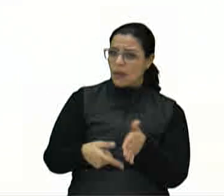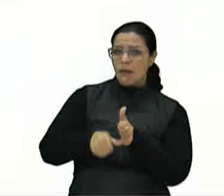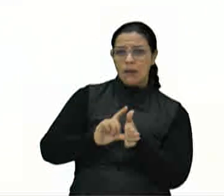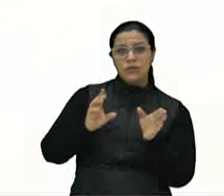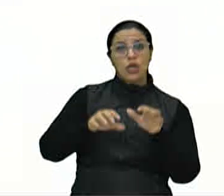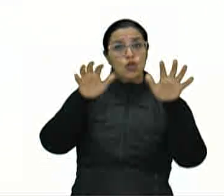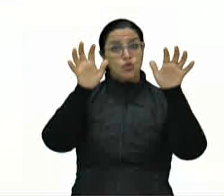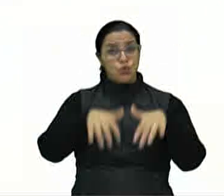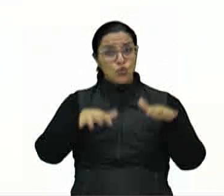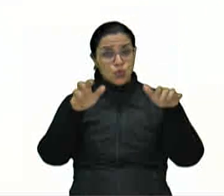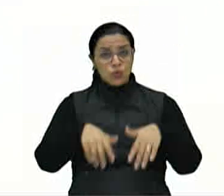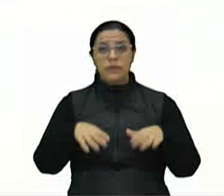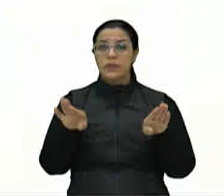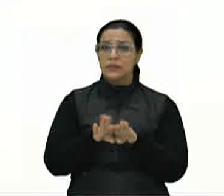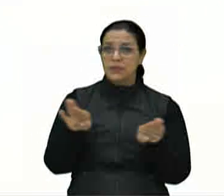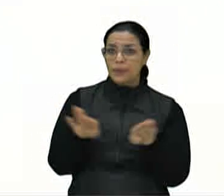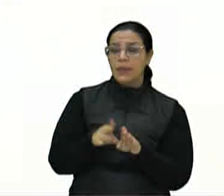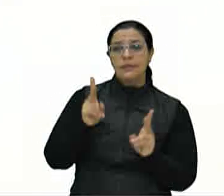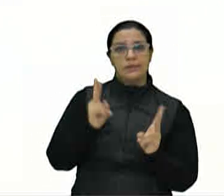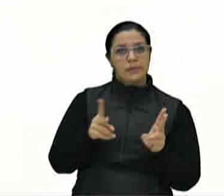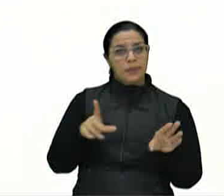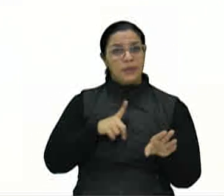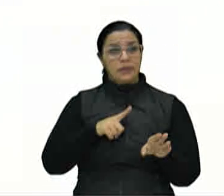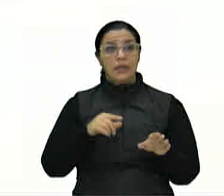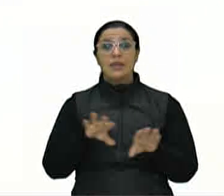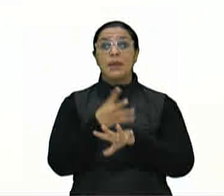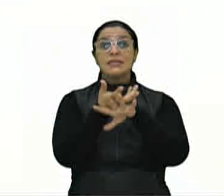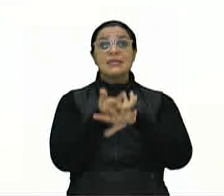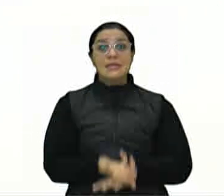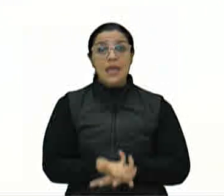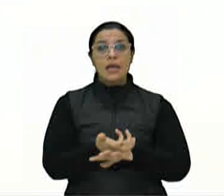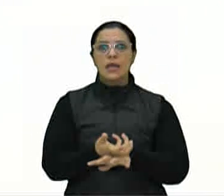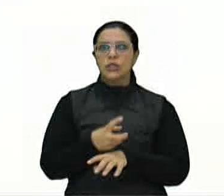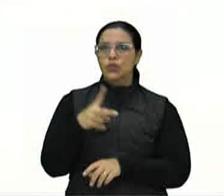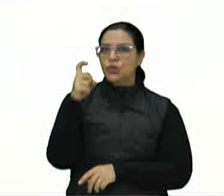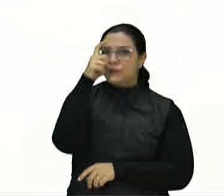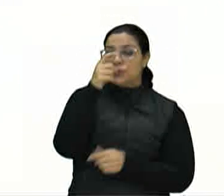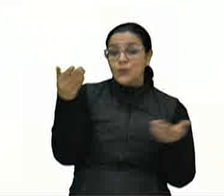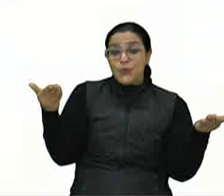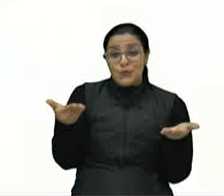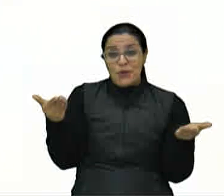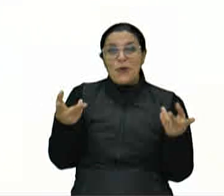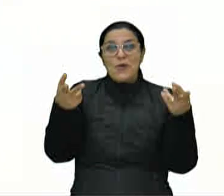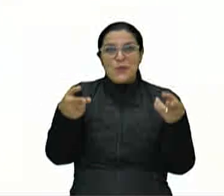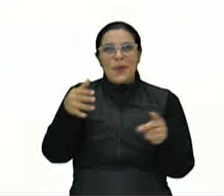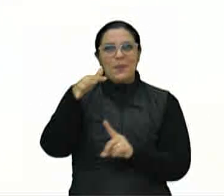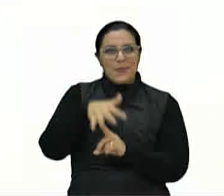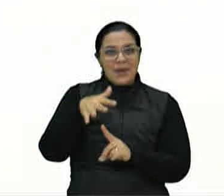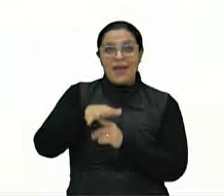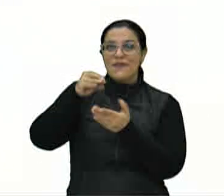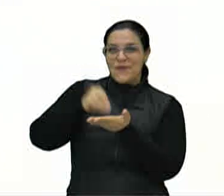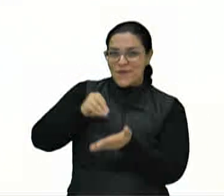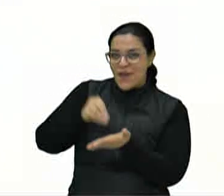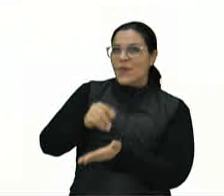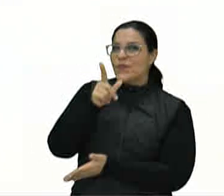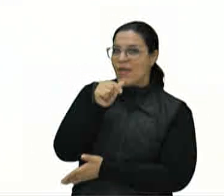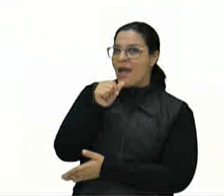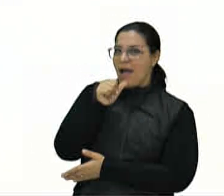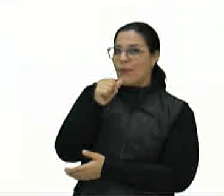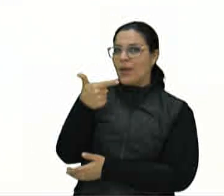como chuvas mais intensas, mais frequentes, e secas mais severas, como as que estamos vivendo em